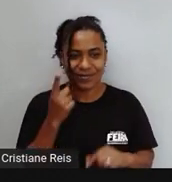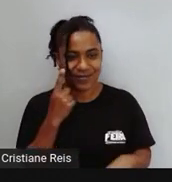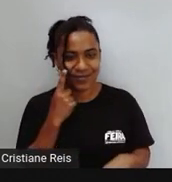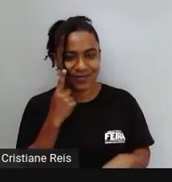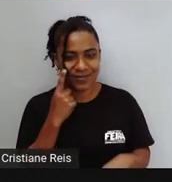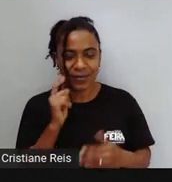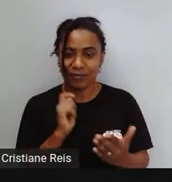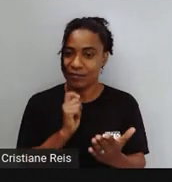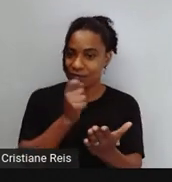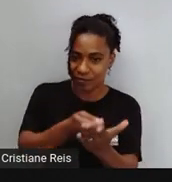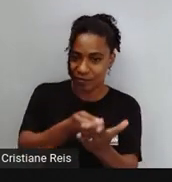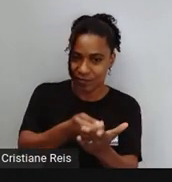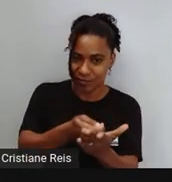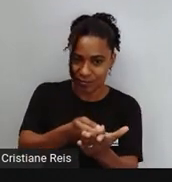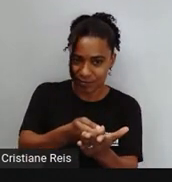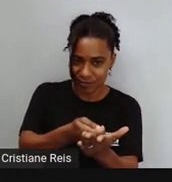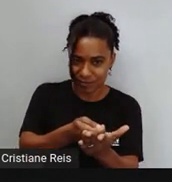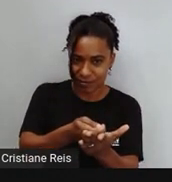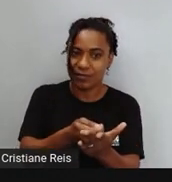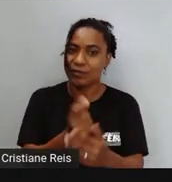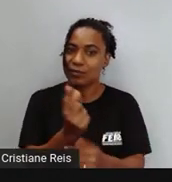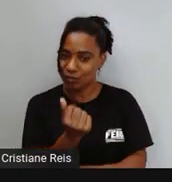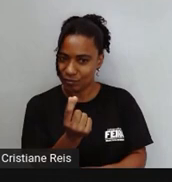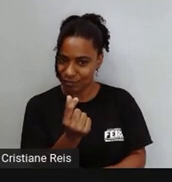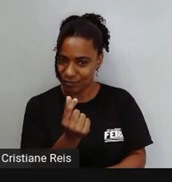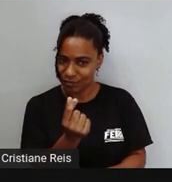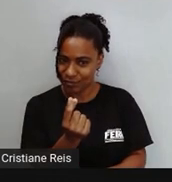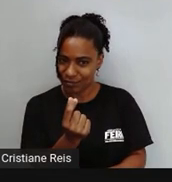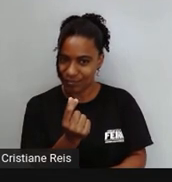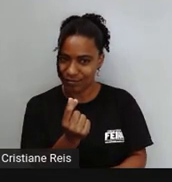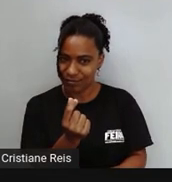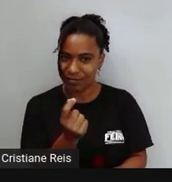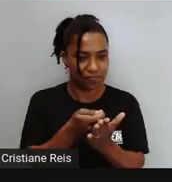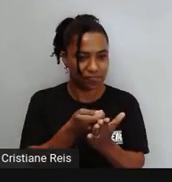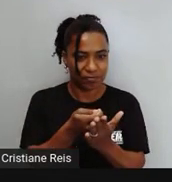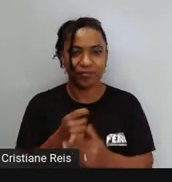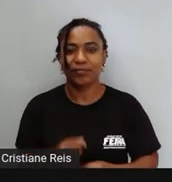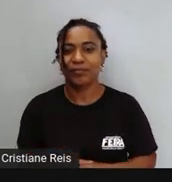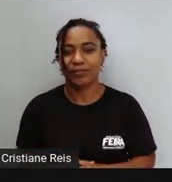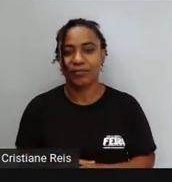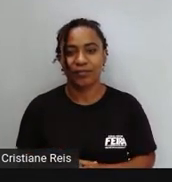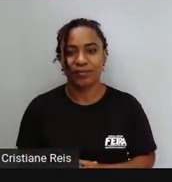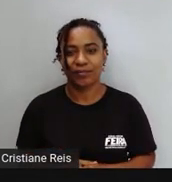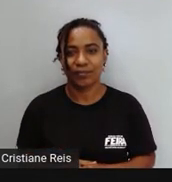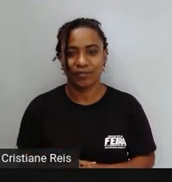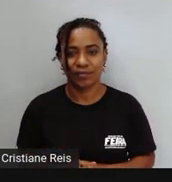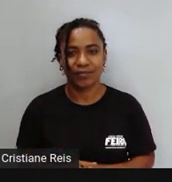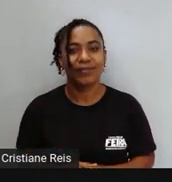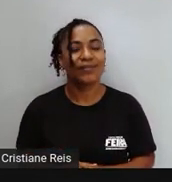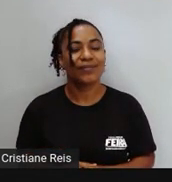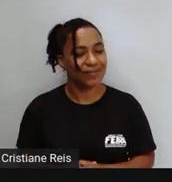pagar em dinheiro, porque o desconto é muito grande, ok? E custa